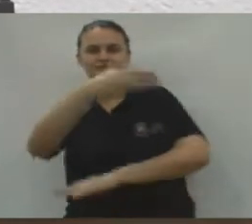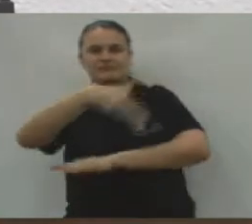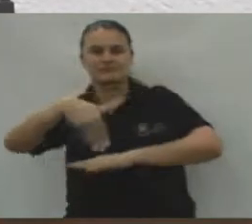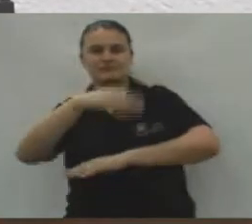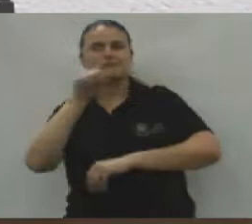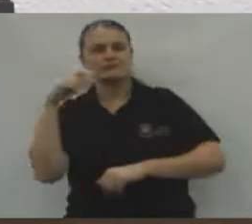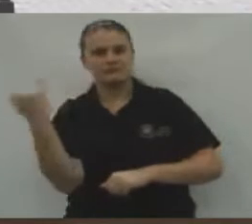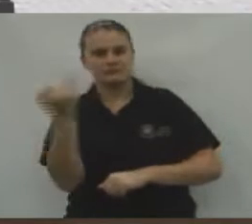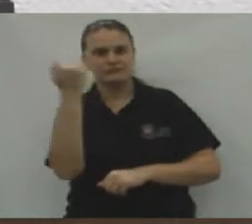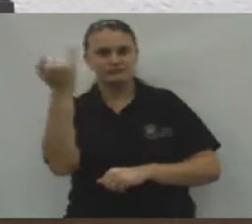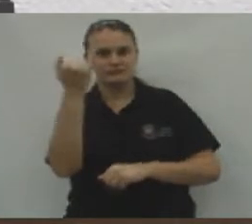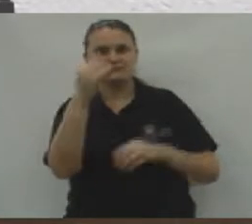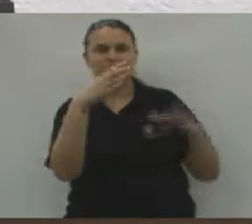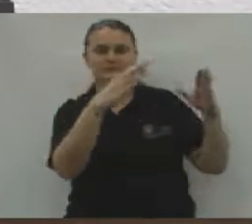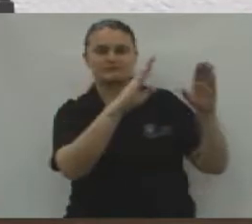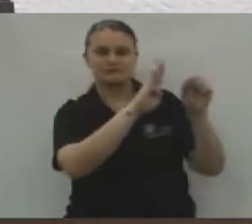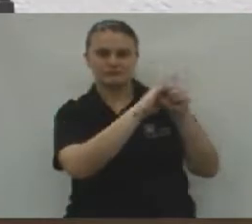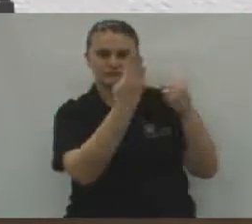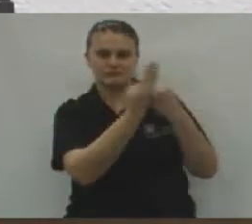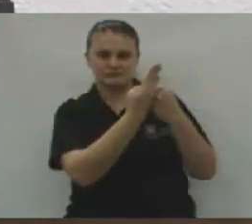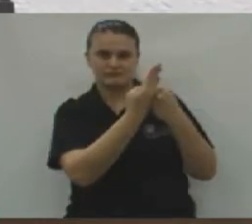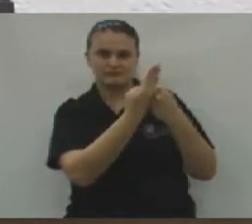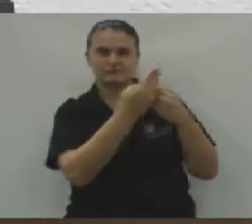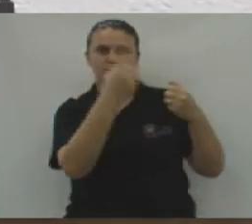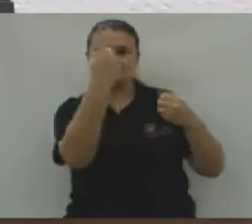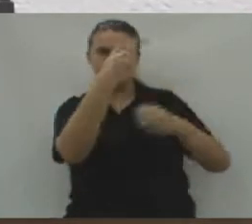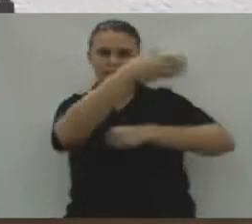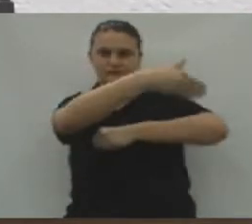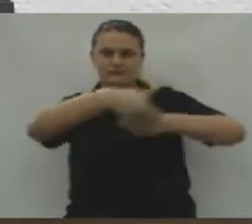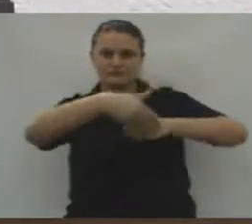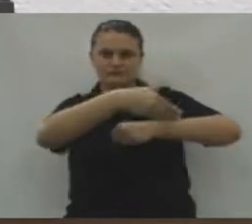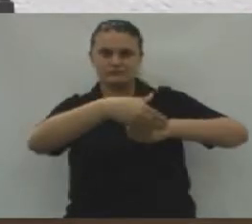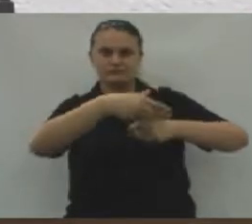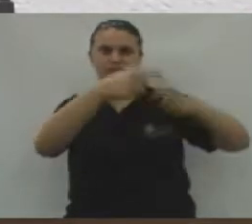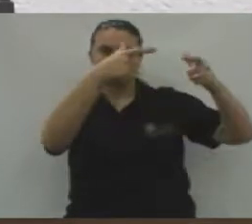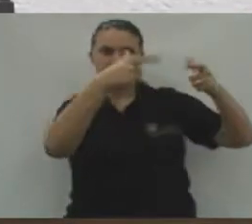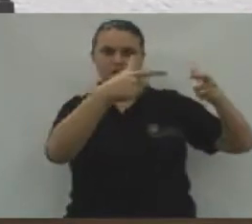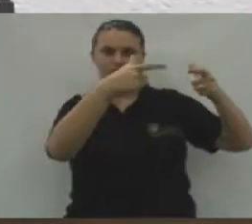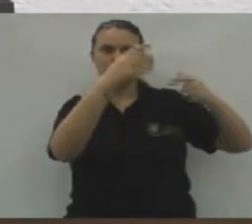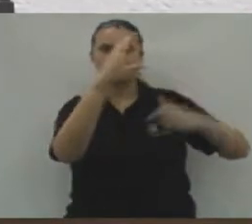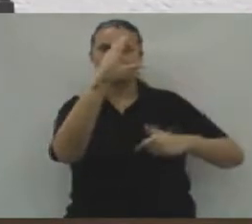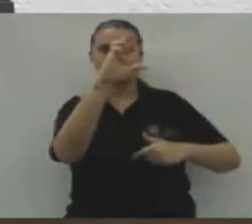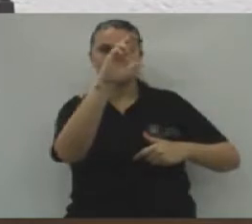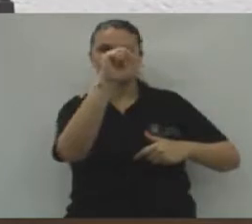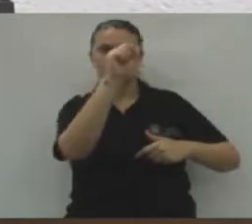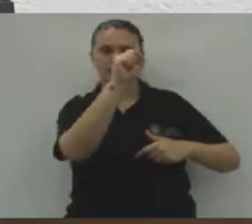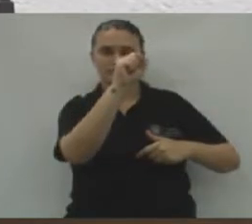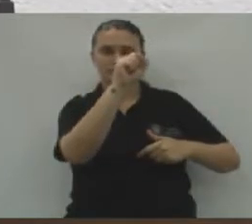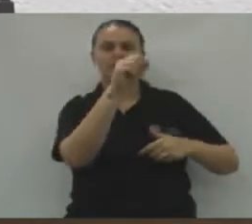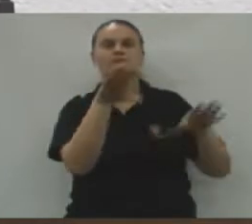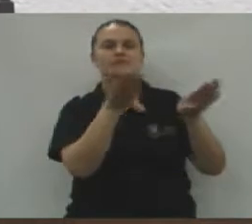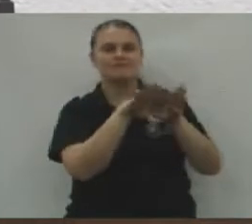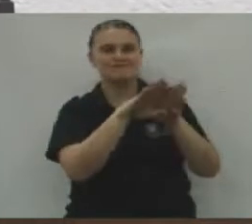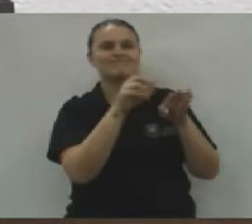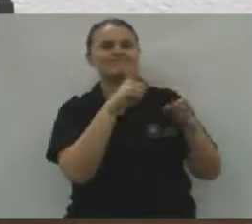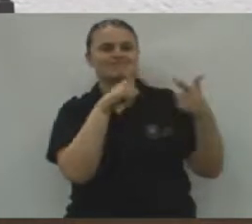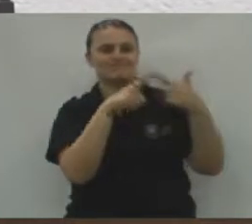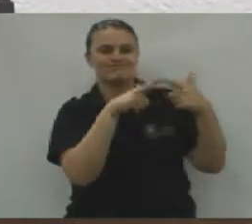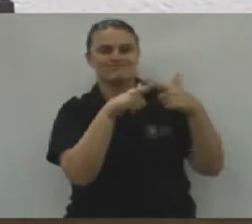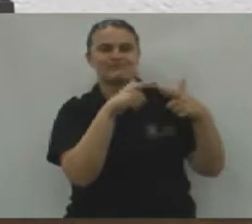acesso para a comunidade. Uma localiza-se o CRAS do bairro, tendo ainda problemas